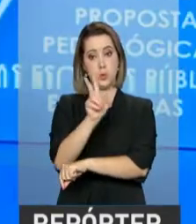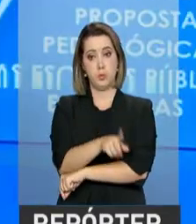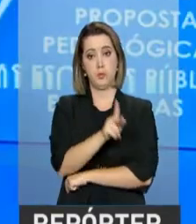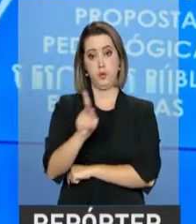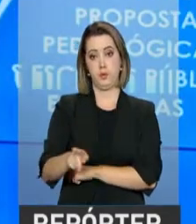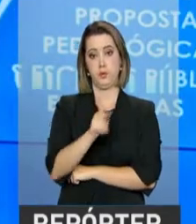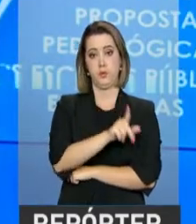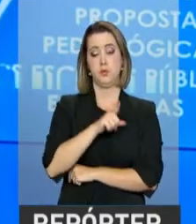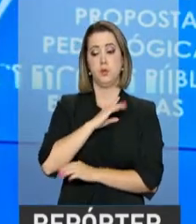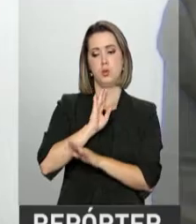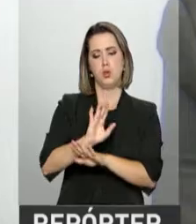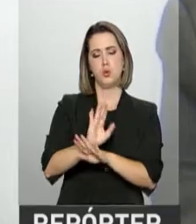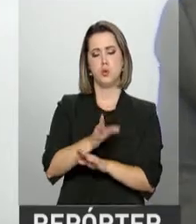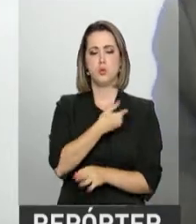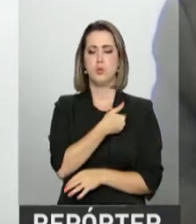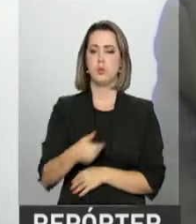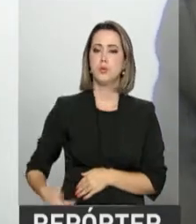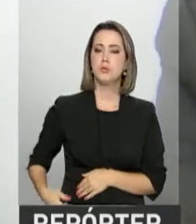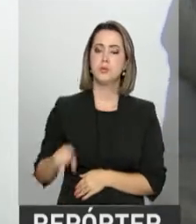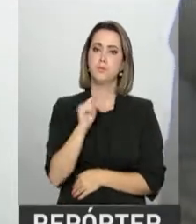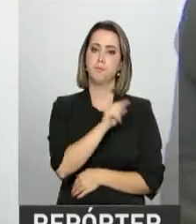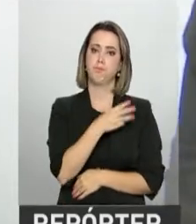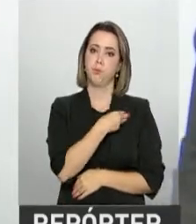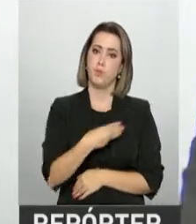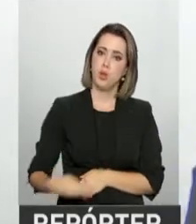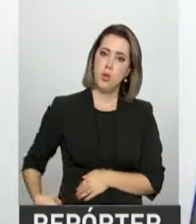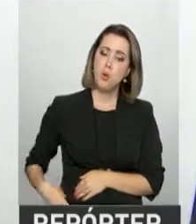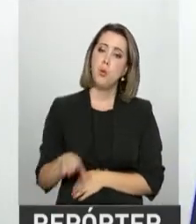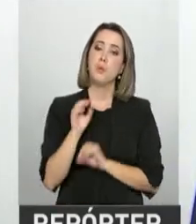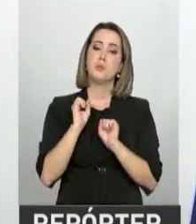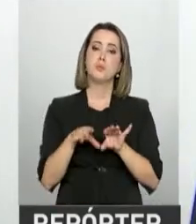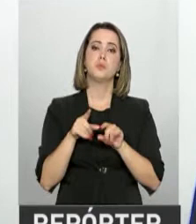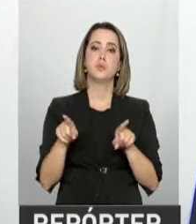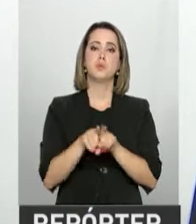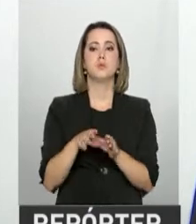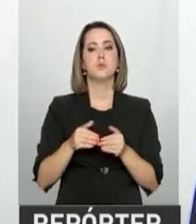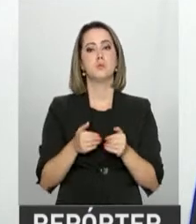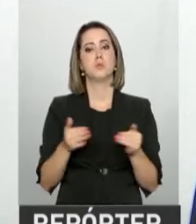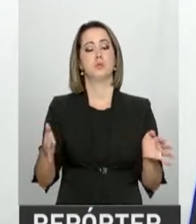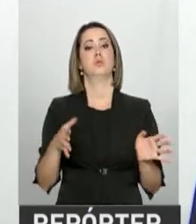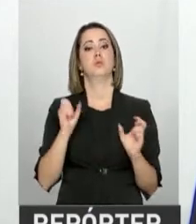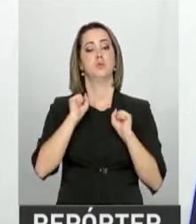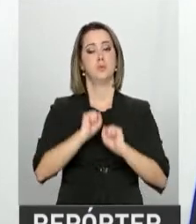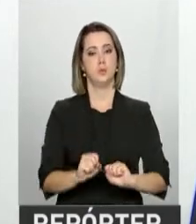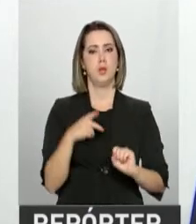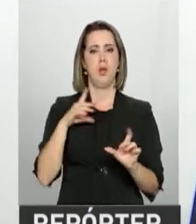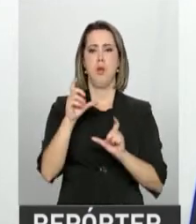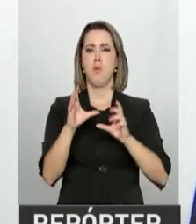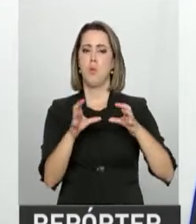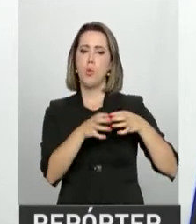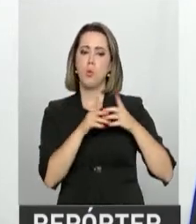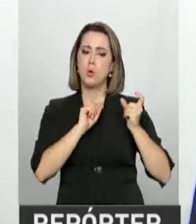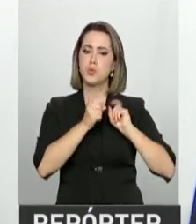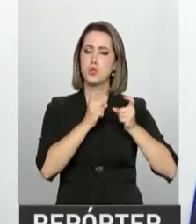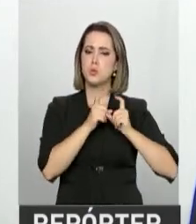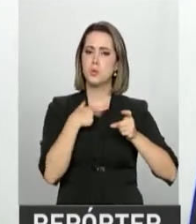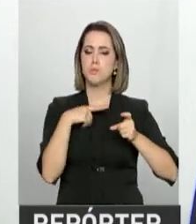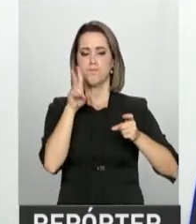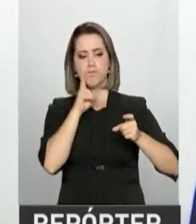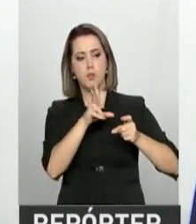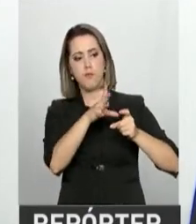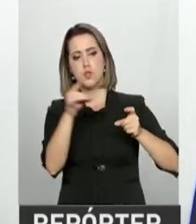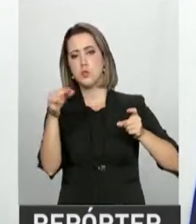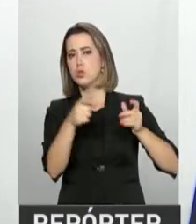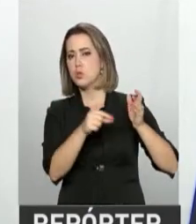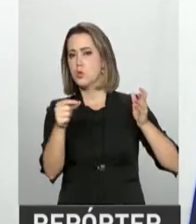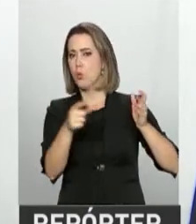ter apoio do governo segundo o ministro da educação também abre espaço para que gestores locais definam parte dos conteúdos